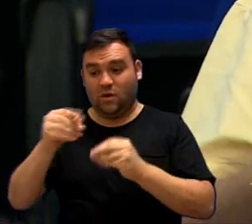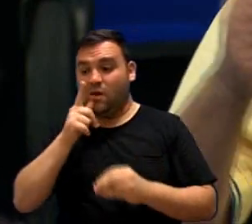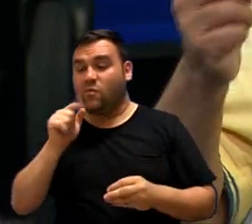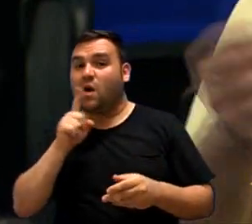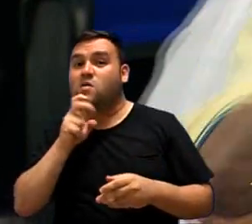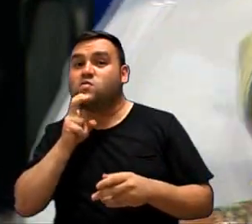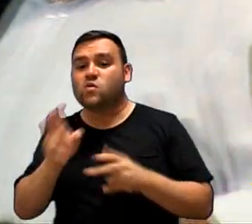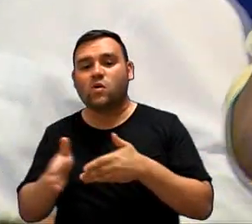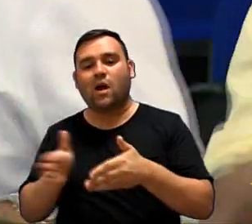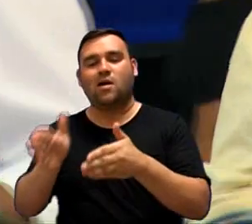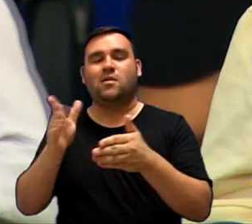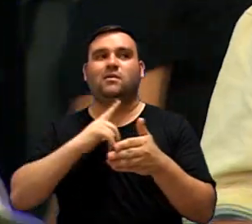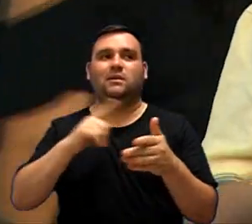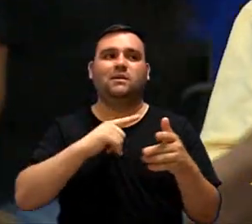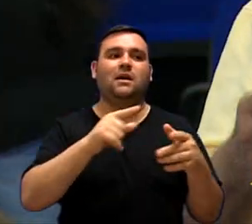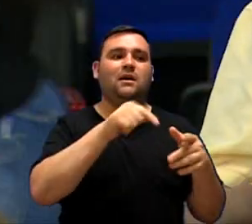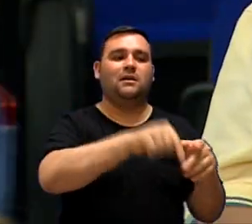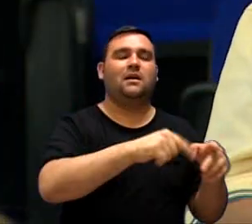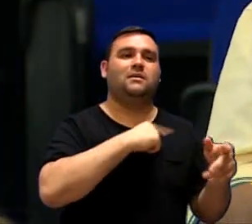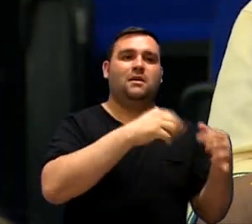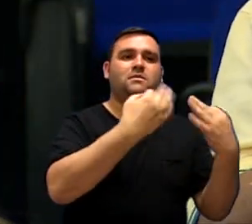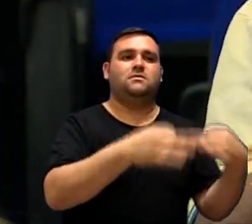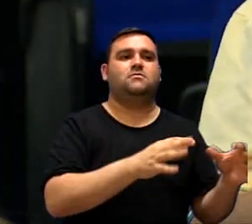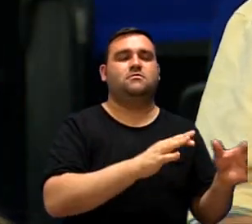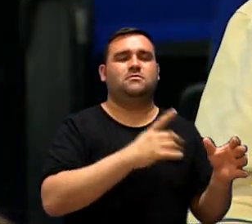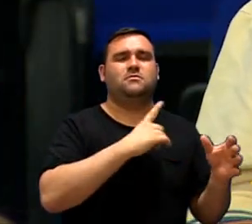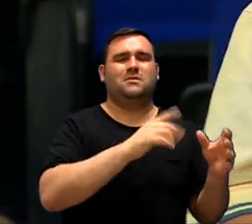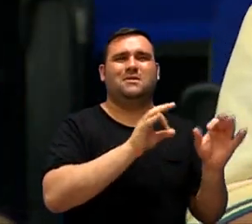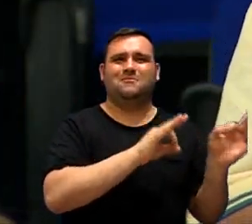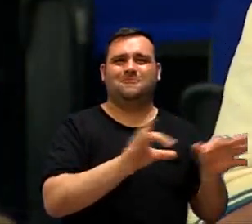Pirajibu, está sendo transitado regularmente com